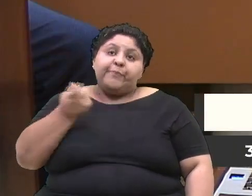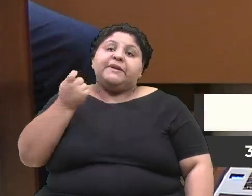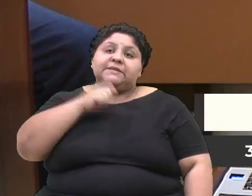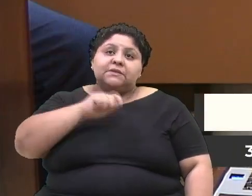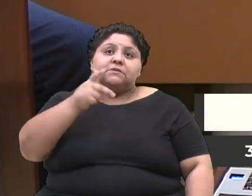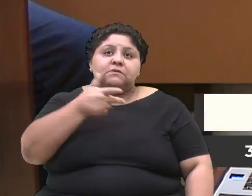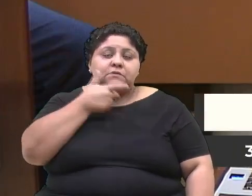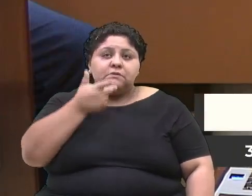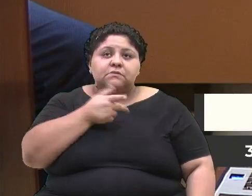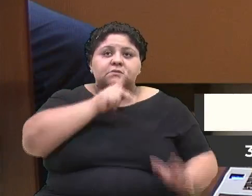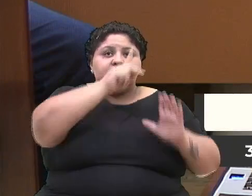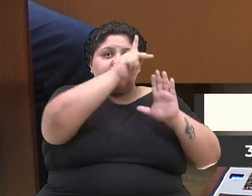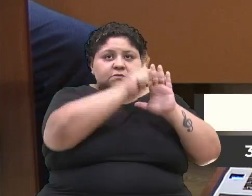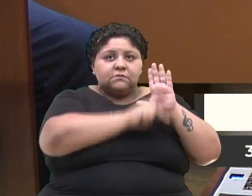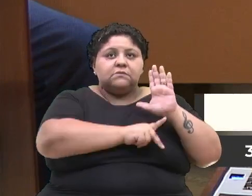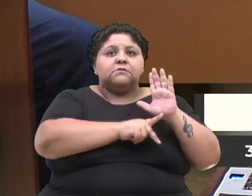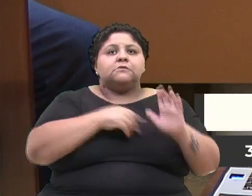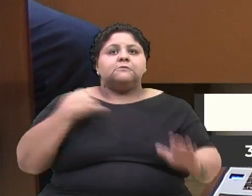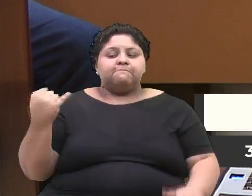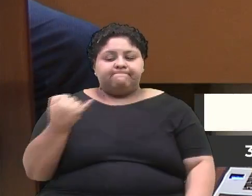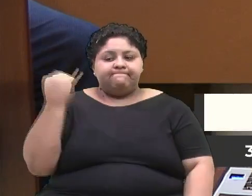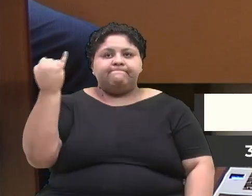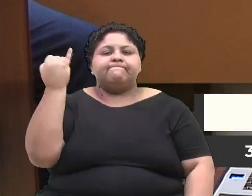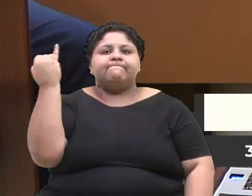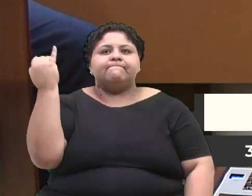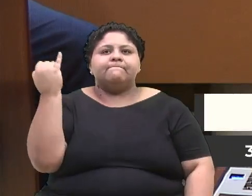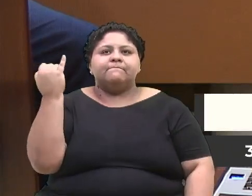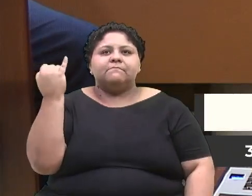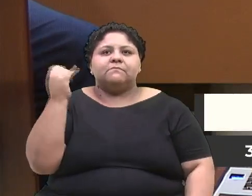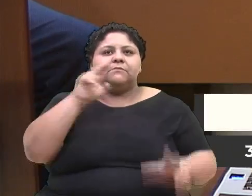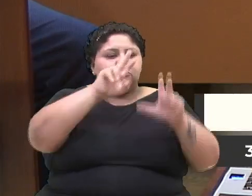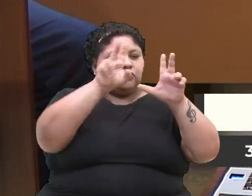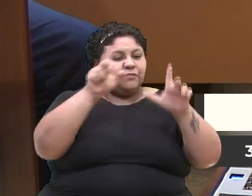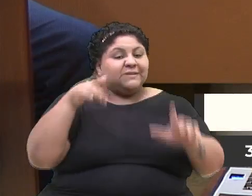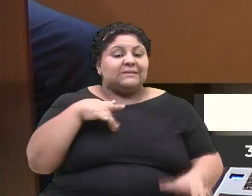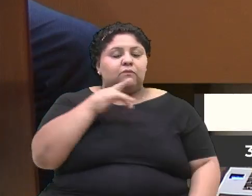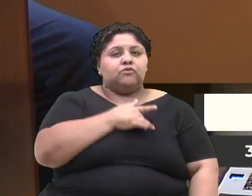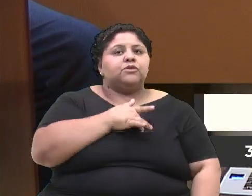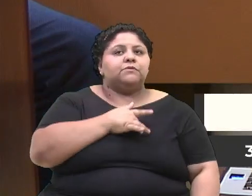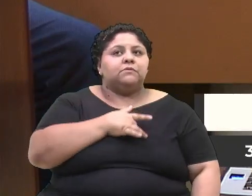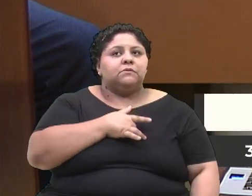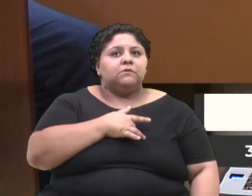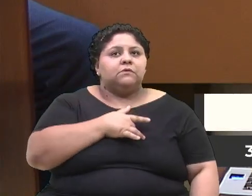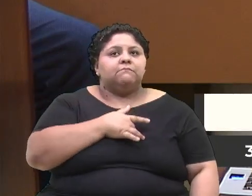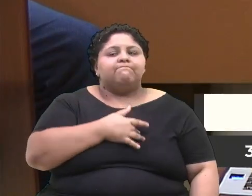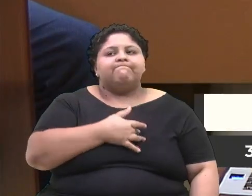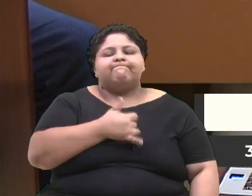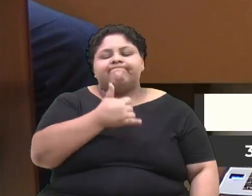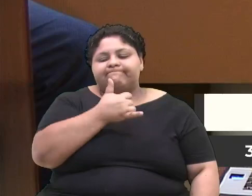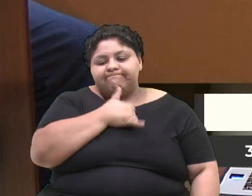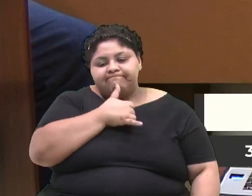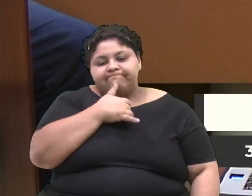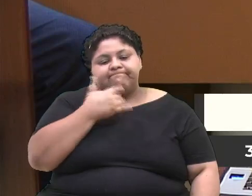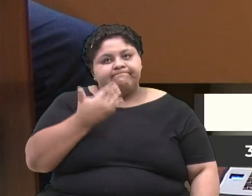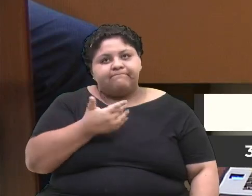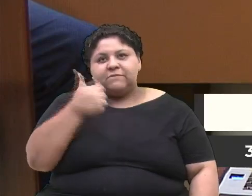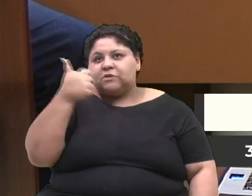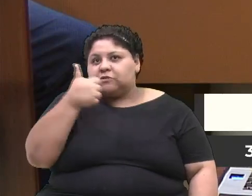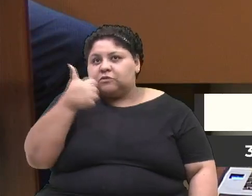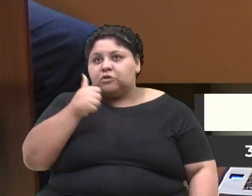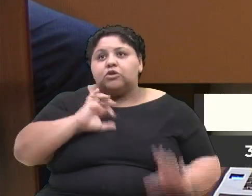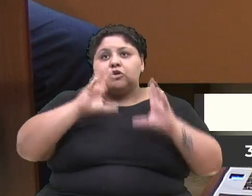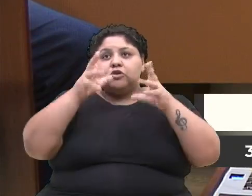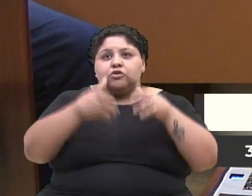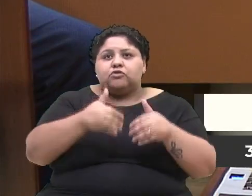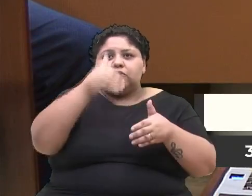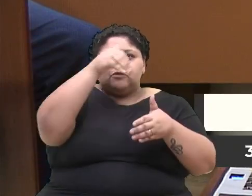um projeto de extrema importância, né, que é sobre saúde. É lamentável que, num primeiro momento, todos nós